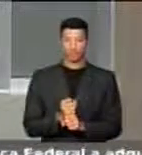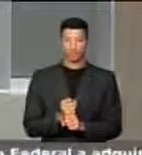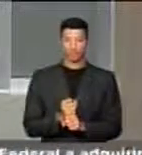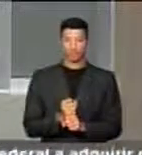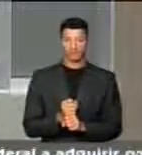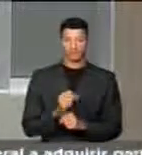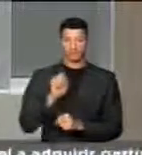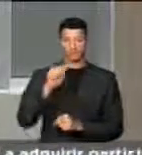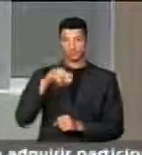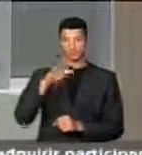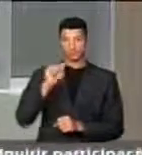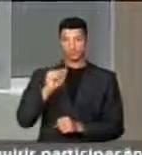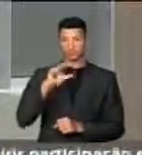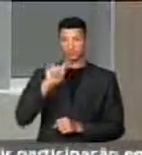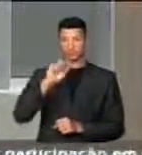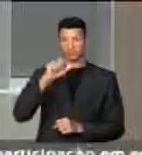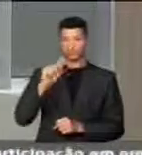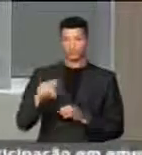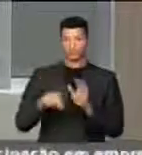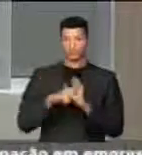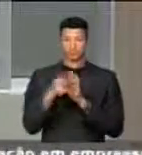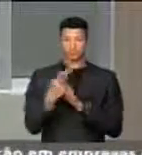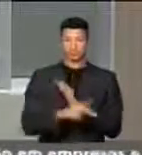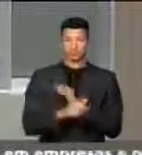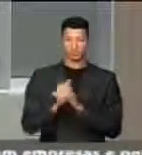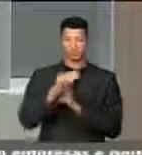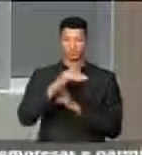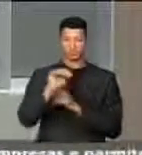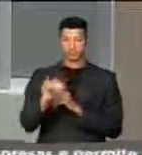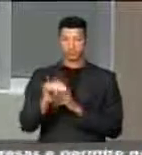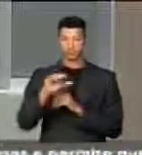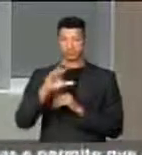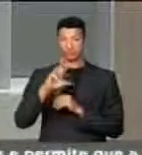Santa Casa de Misericórdia, ações vinculadas às